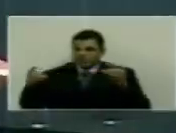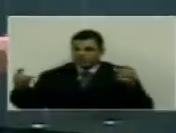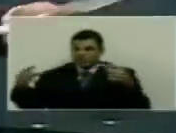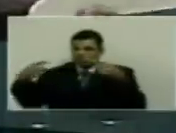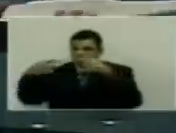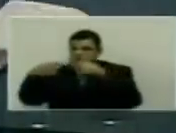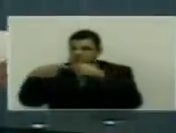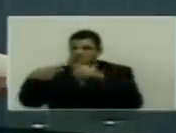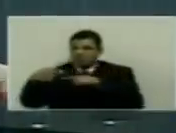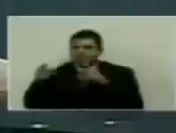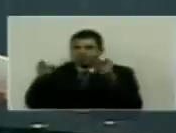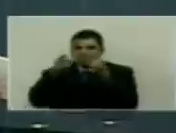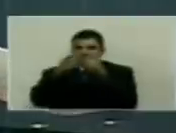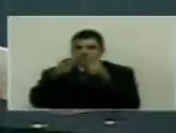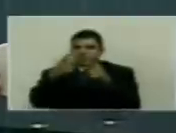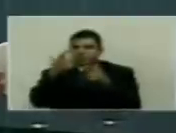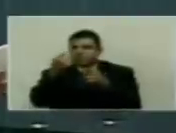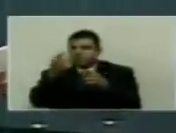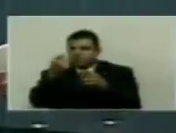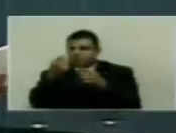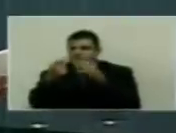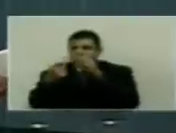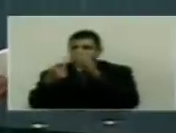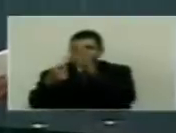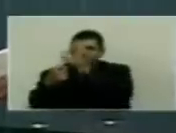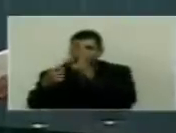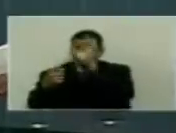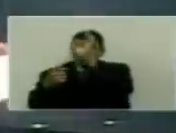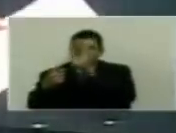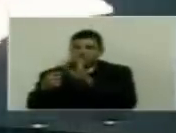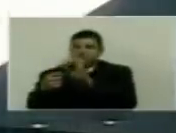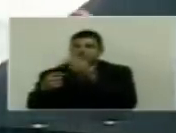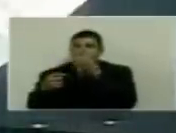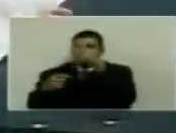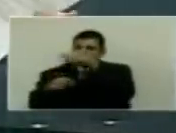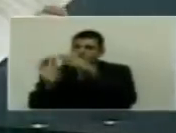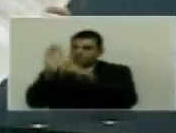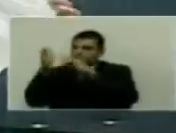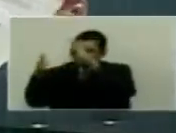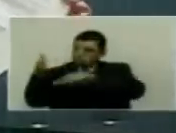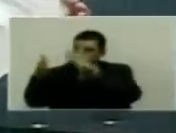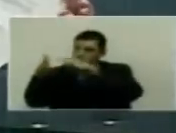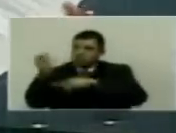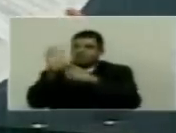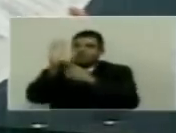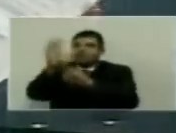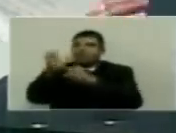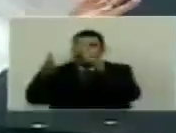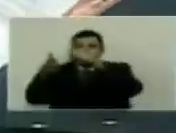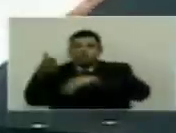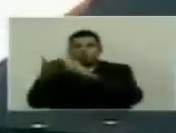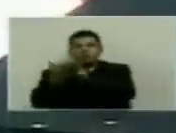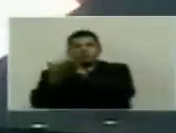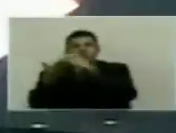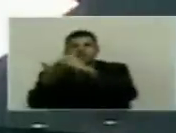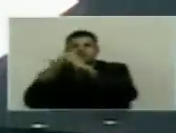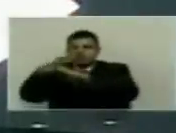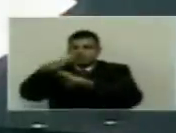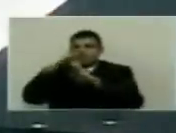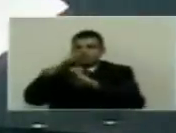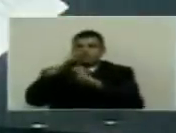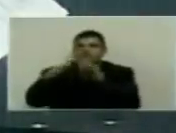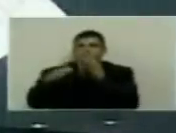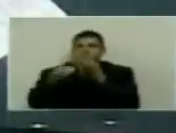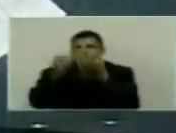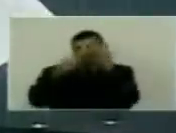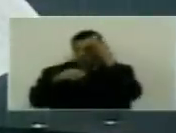ligada, teve redução de 20%. Está aqui. É um documento oficial da empresa. Não